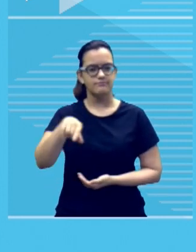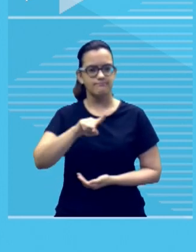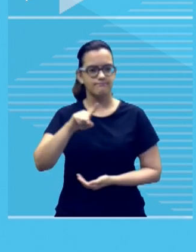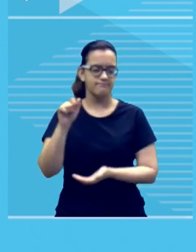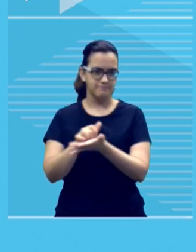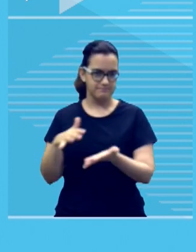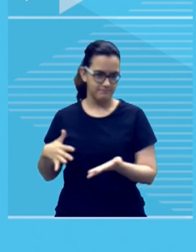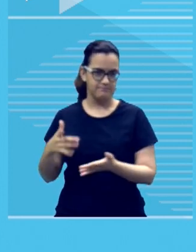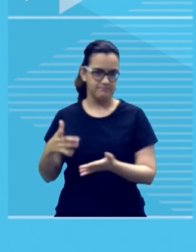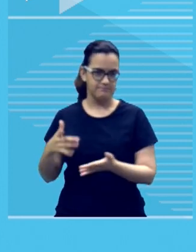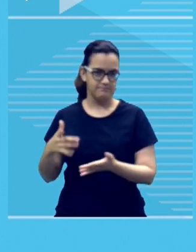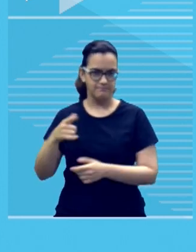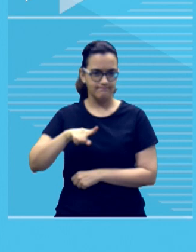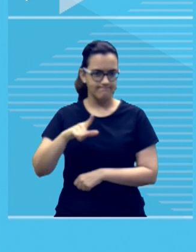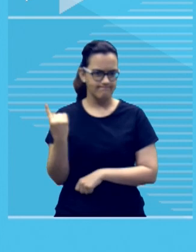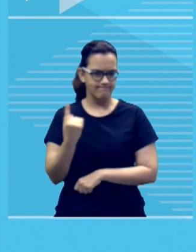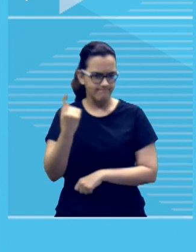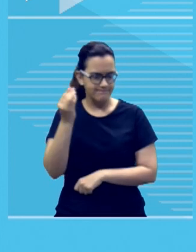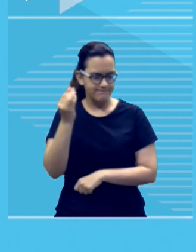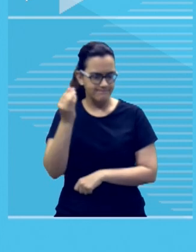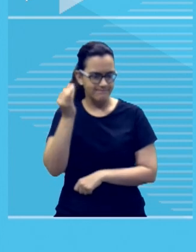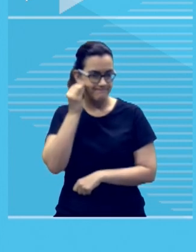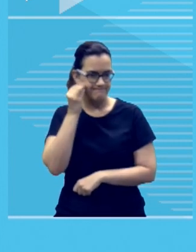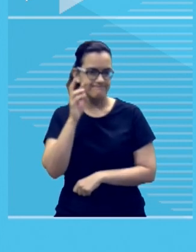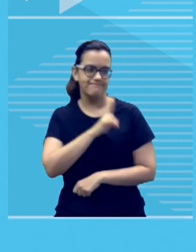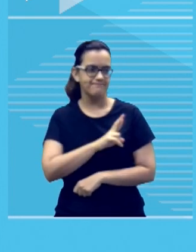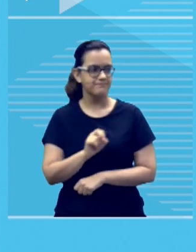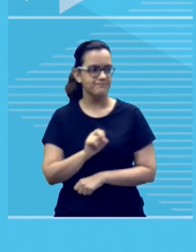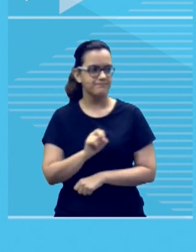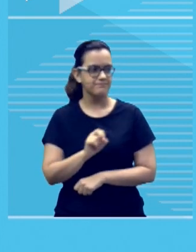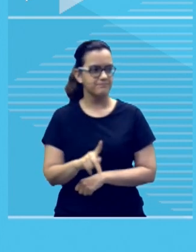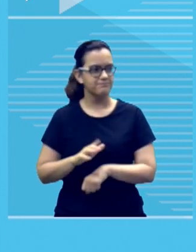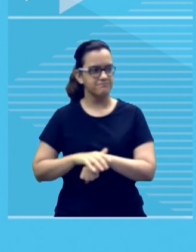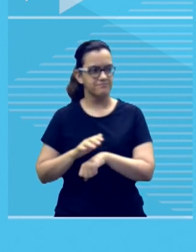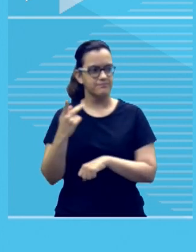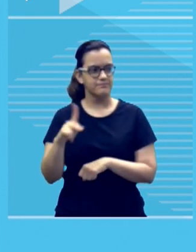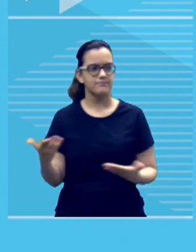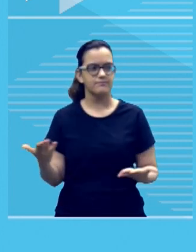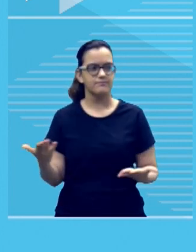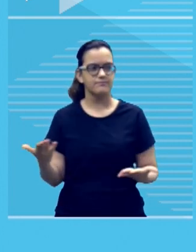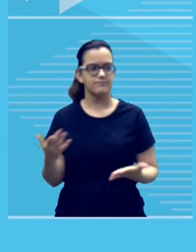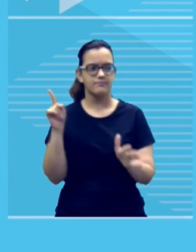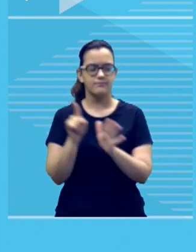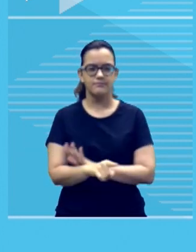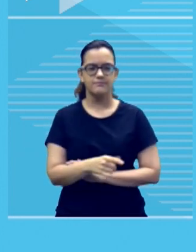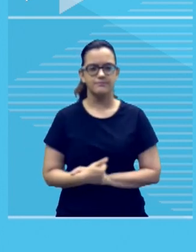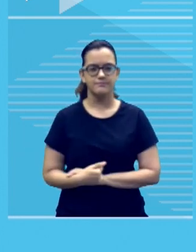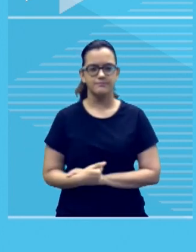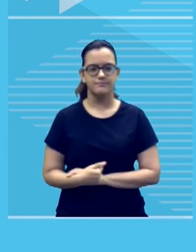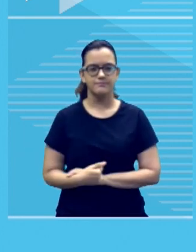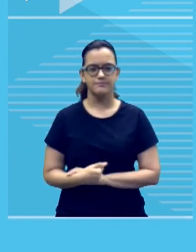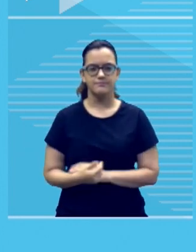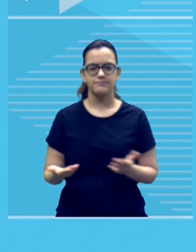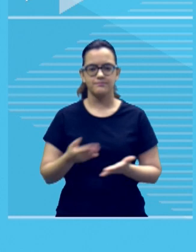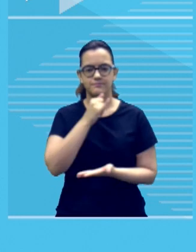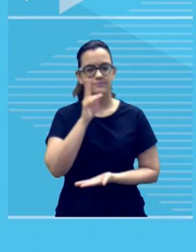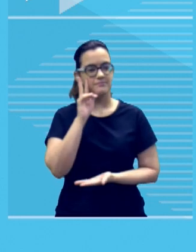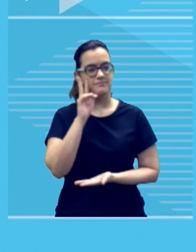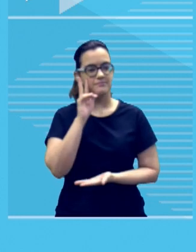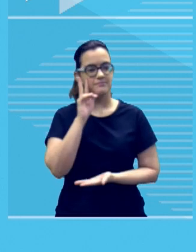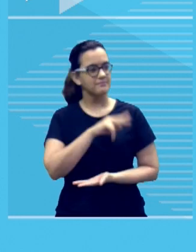de casa para casa para vocês aqui está olha só com a fórmula